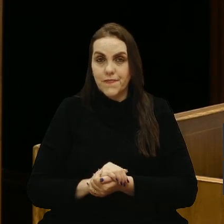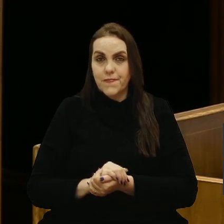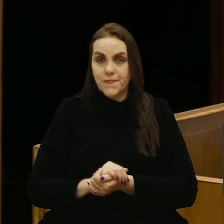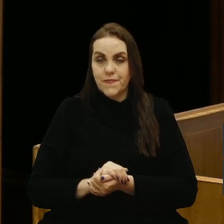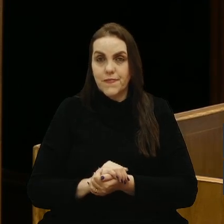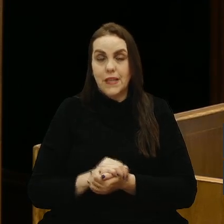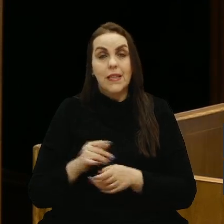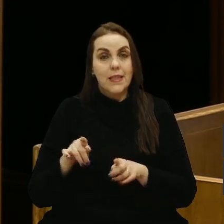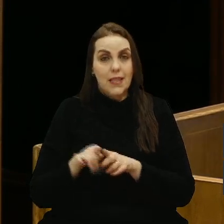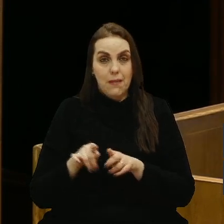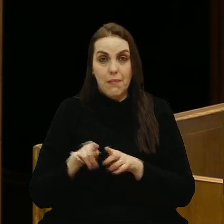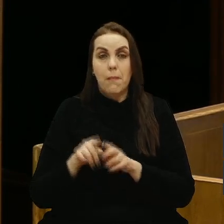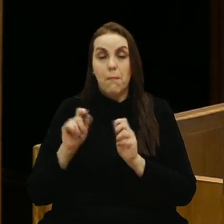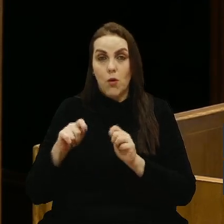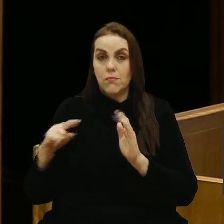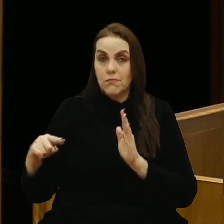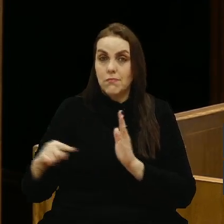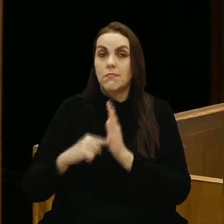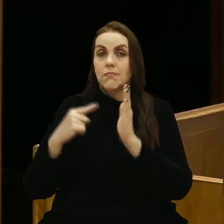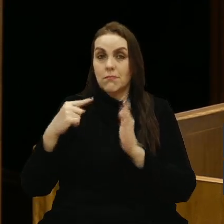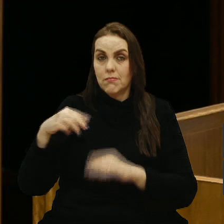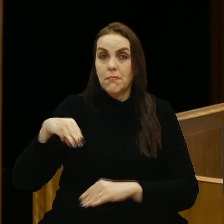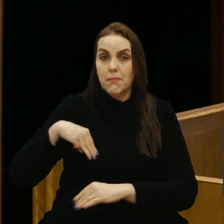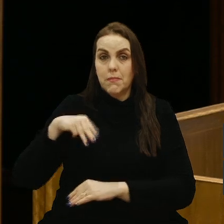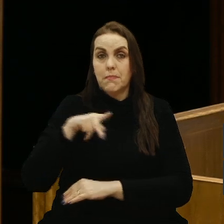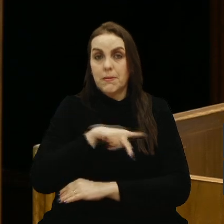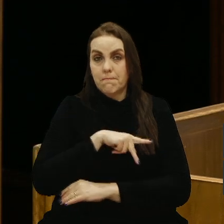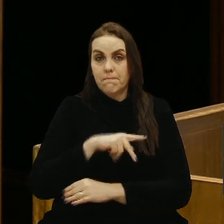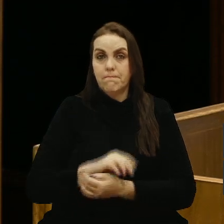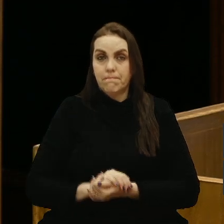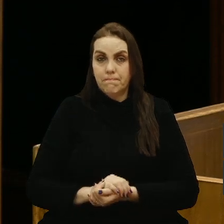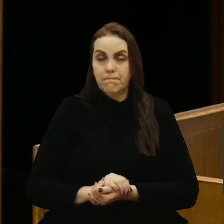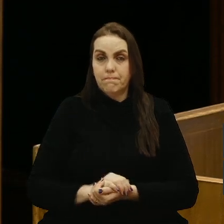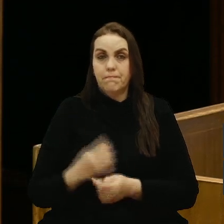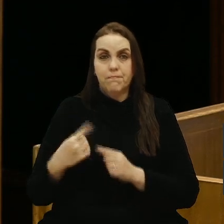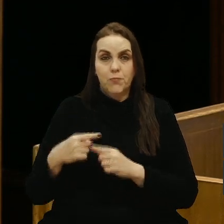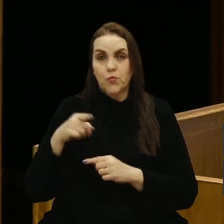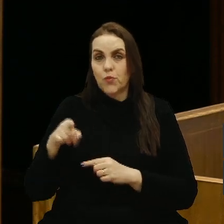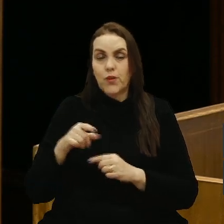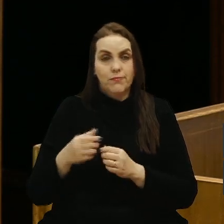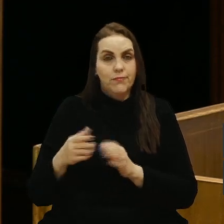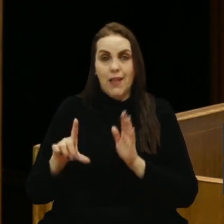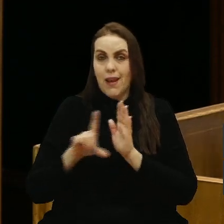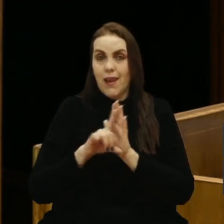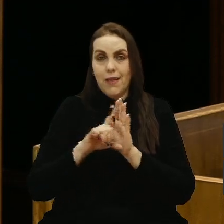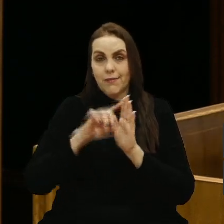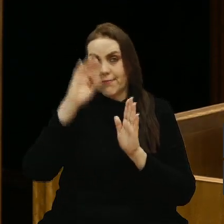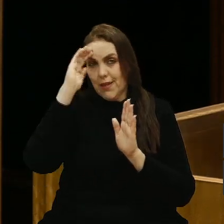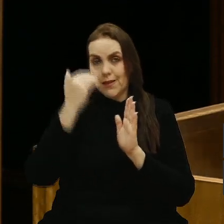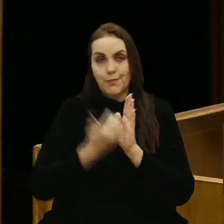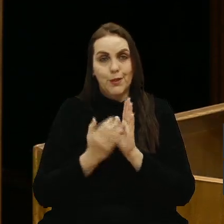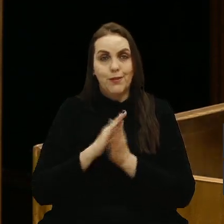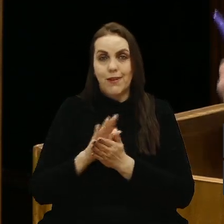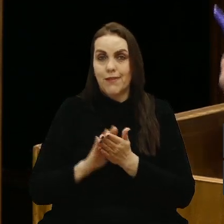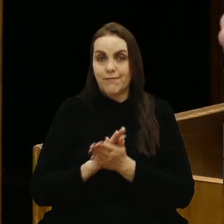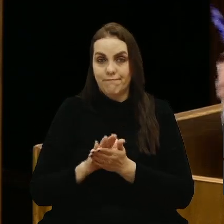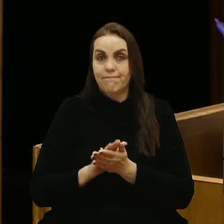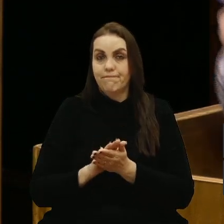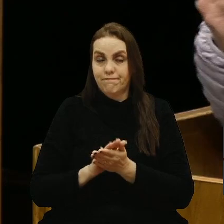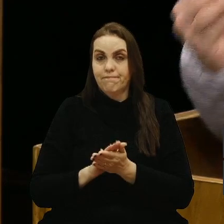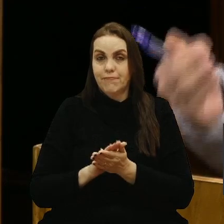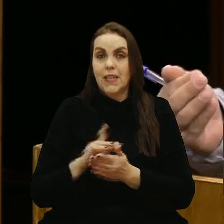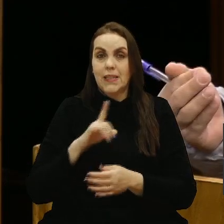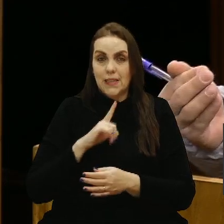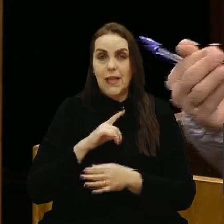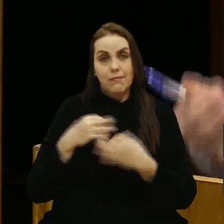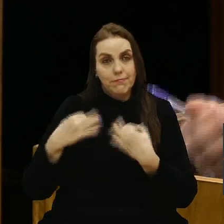Inclusive, ele pode ser até denunciado pelo Ministério Público, porque ele está fora da lei. Mesmo estando